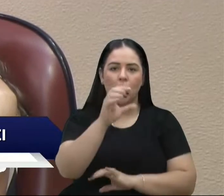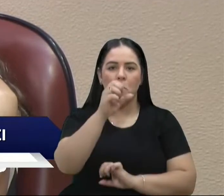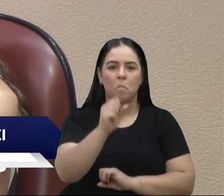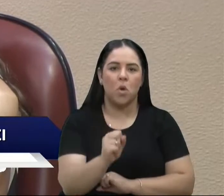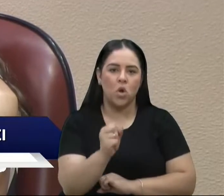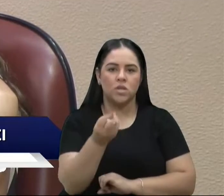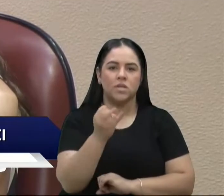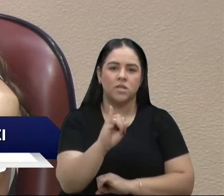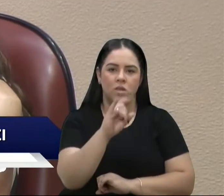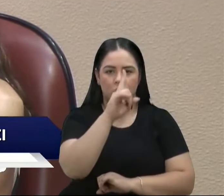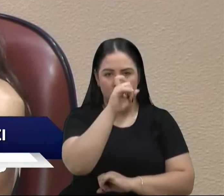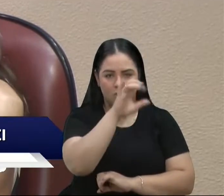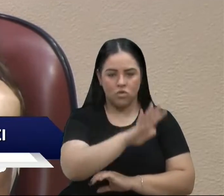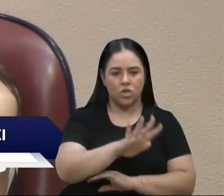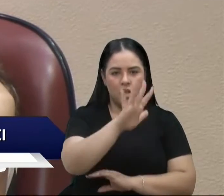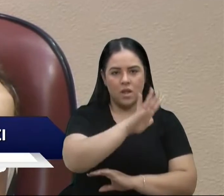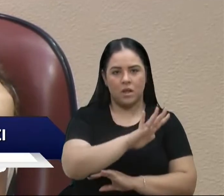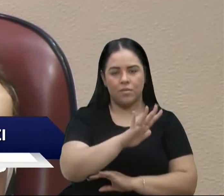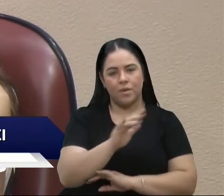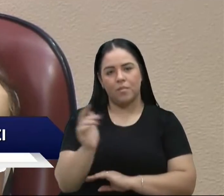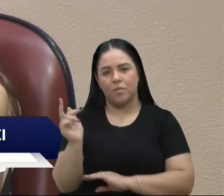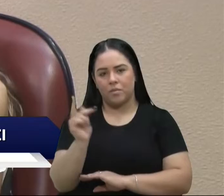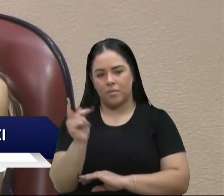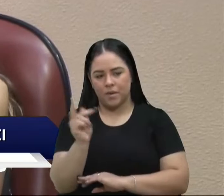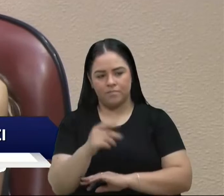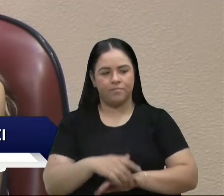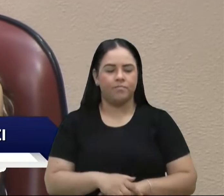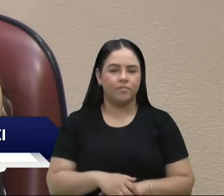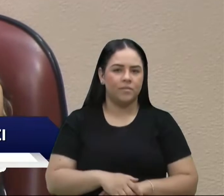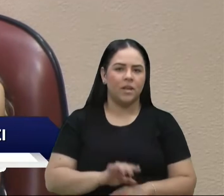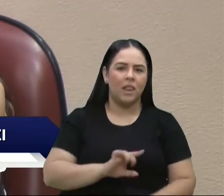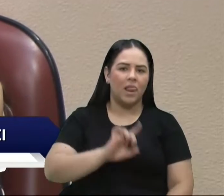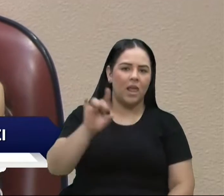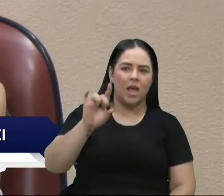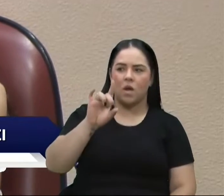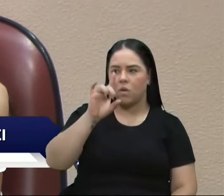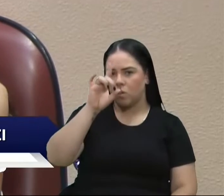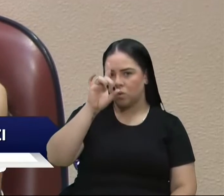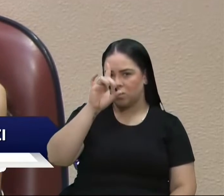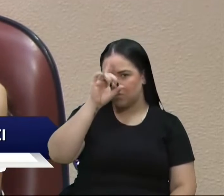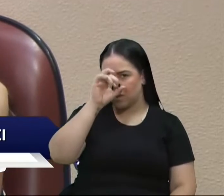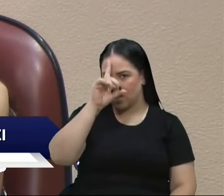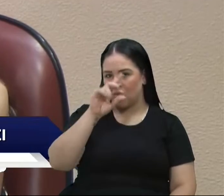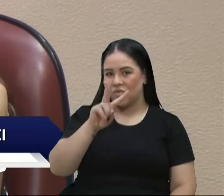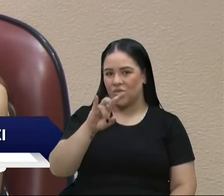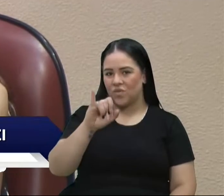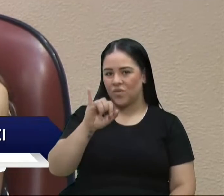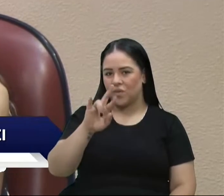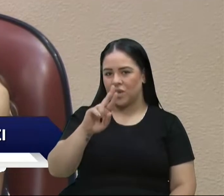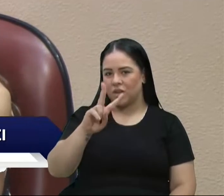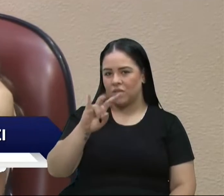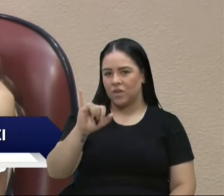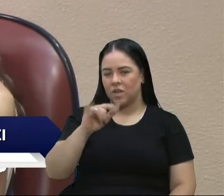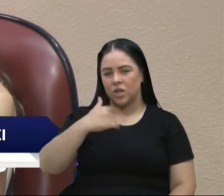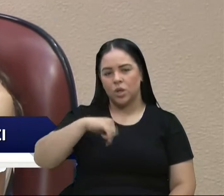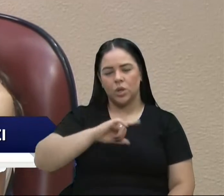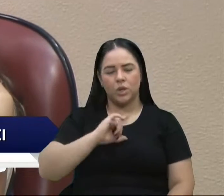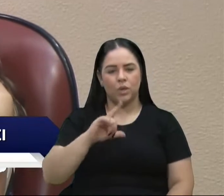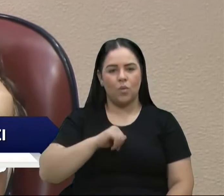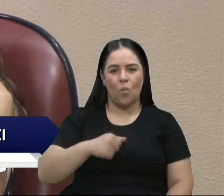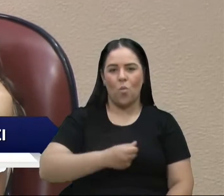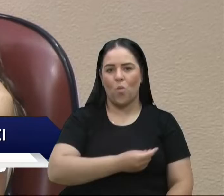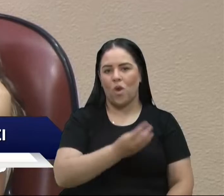pelos hospitais Geral e Pompeia. Então, lá no Hospital Virvi, por exemplo, que nós temos um quantitativo de leitos